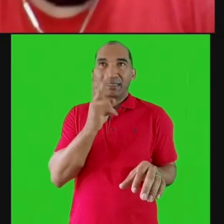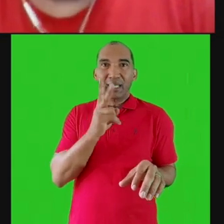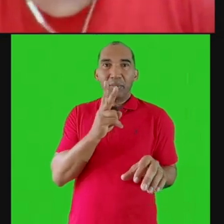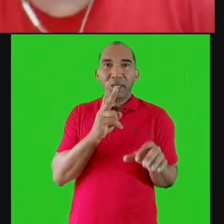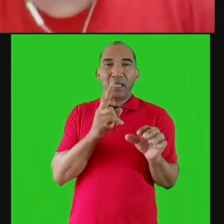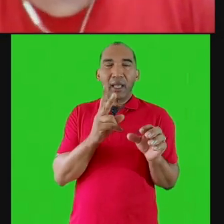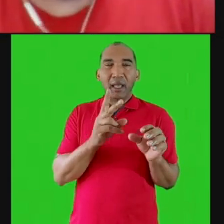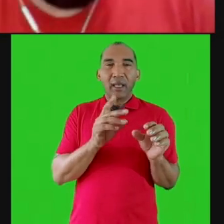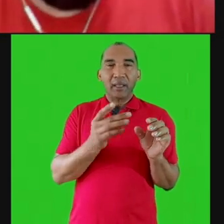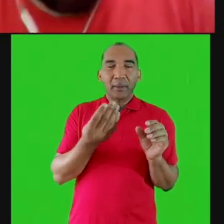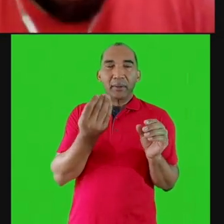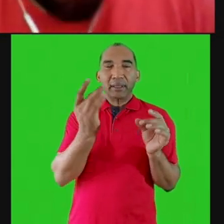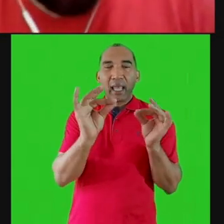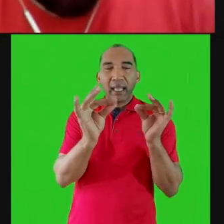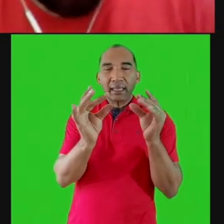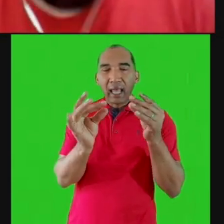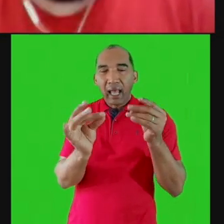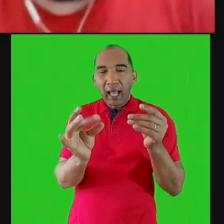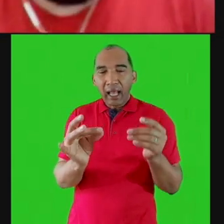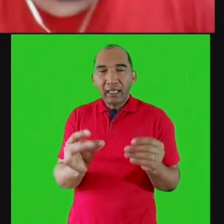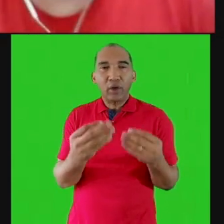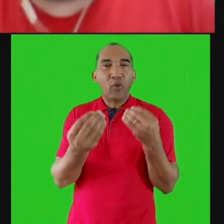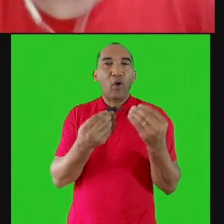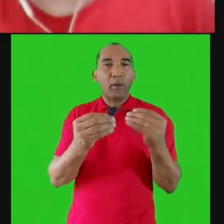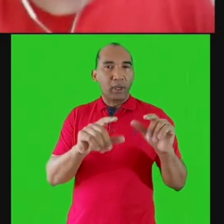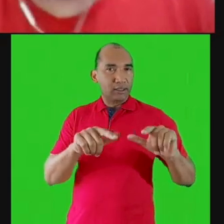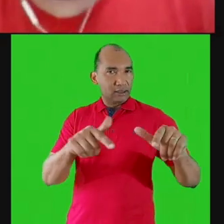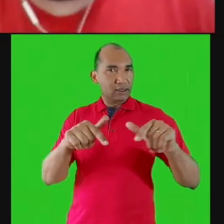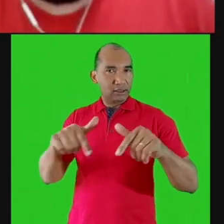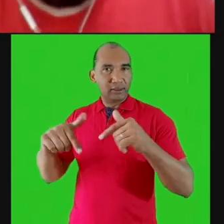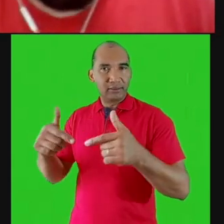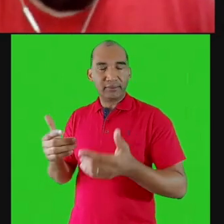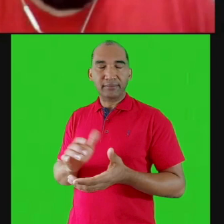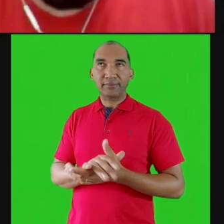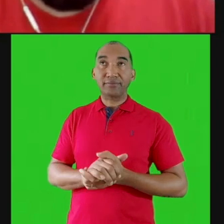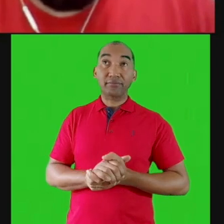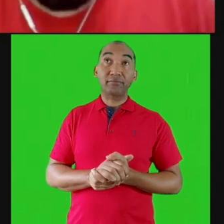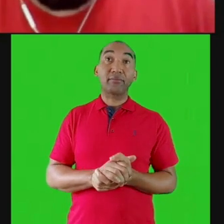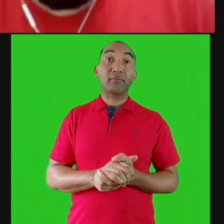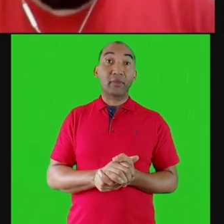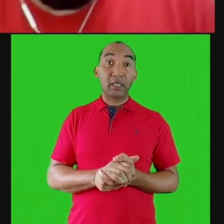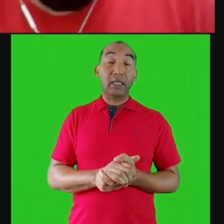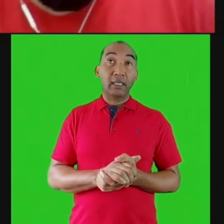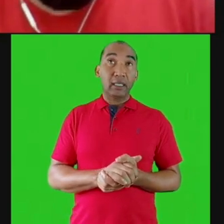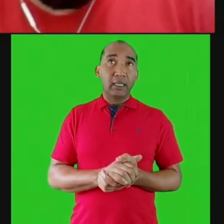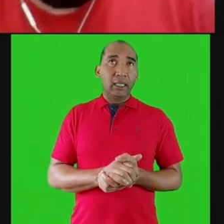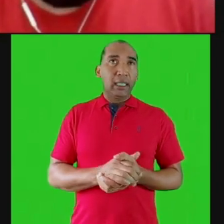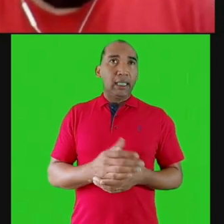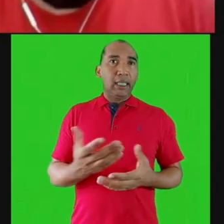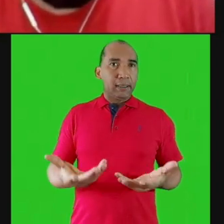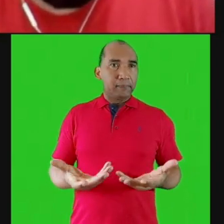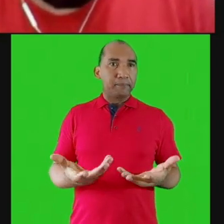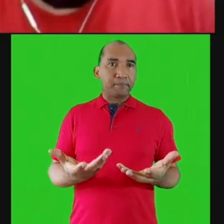mania de pormenorizar as ações, né? André, voltando aqui,